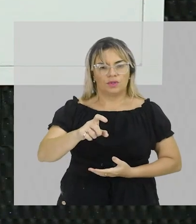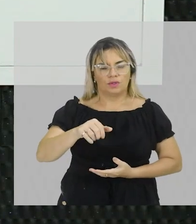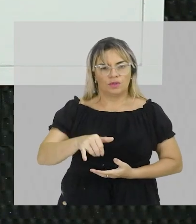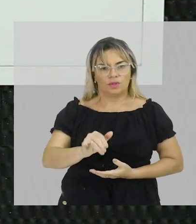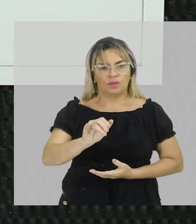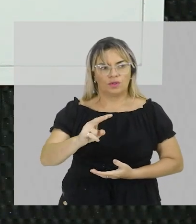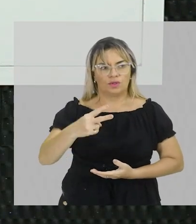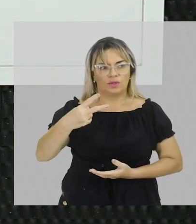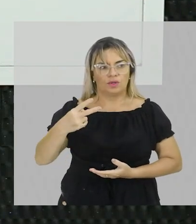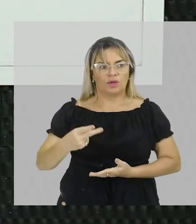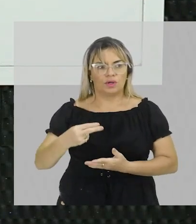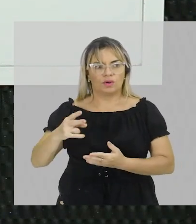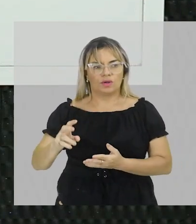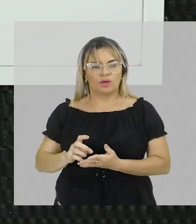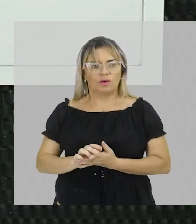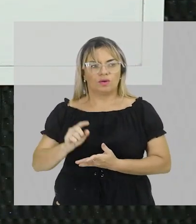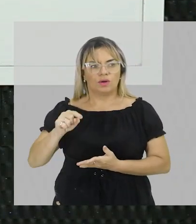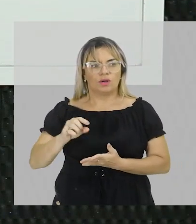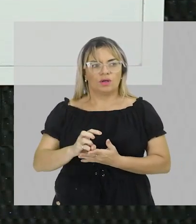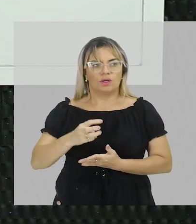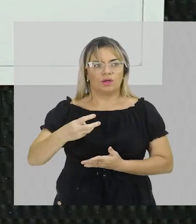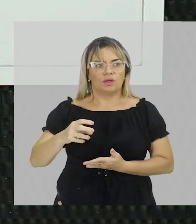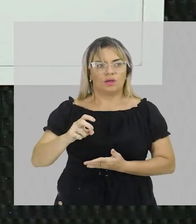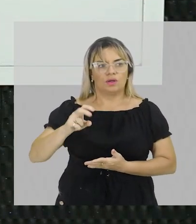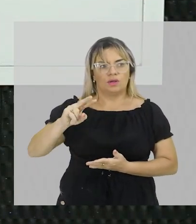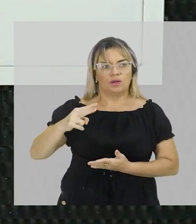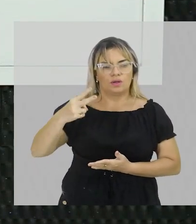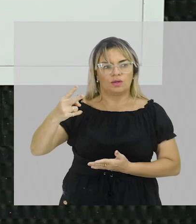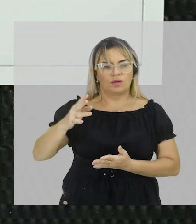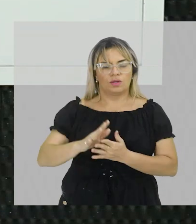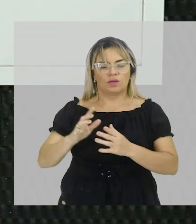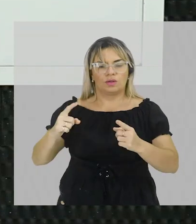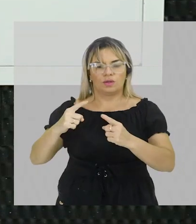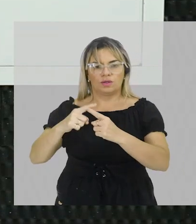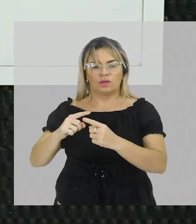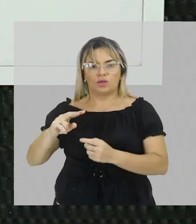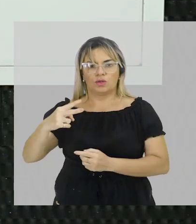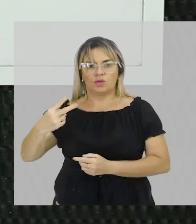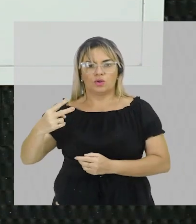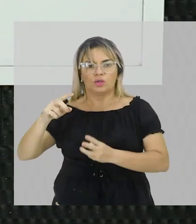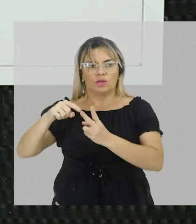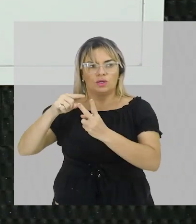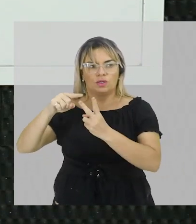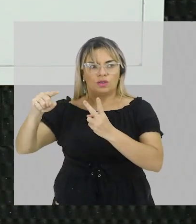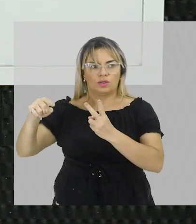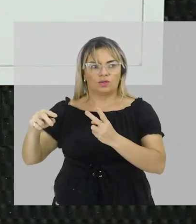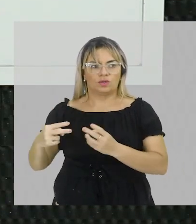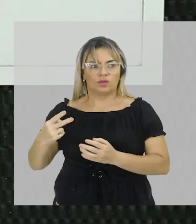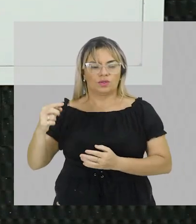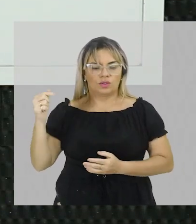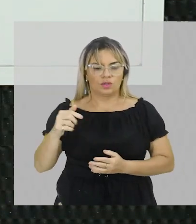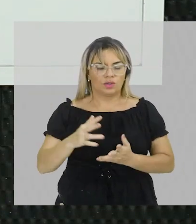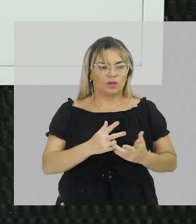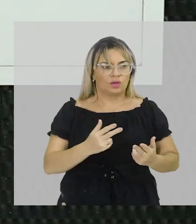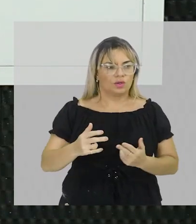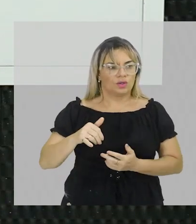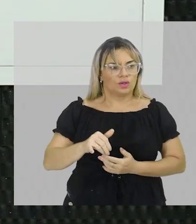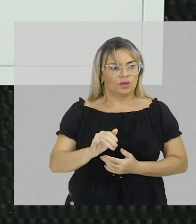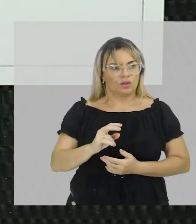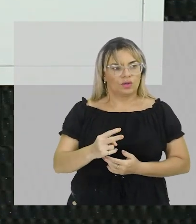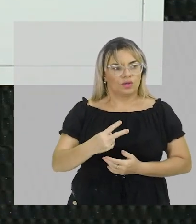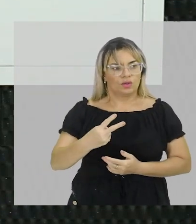quadrado, que multiplica 2 mais raiz de 2. E o mesmo y ao quadrado, vale x ao quadrado, é igual